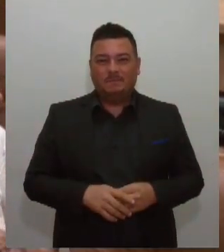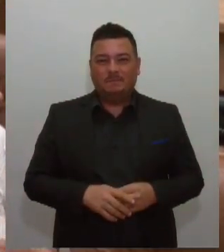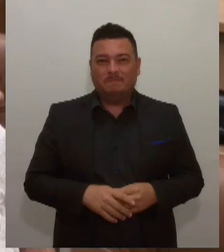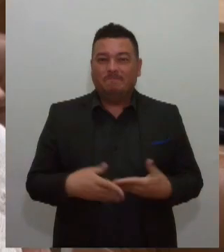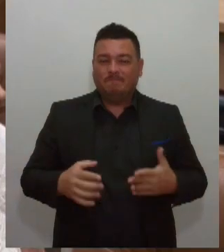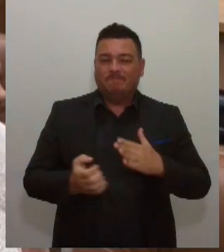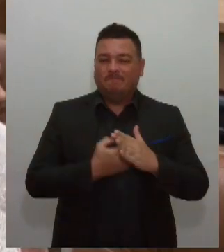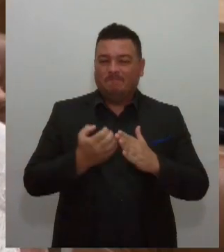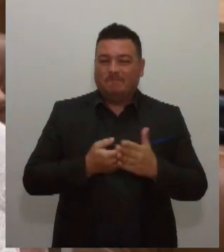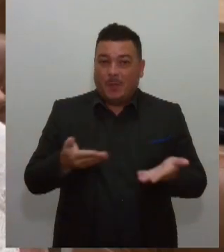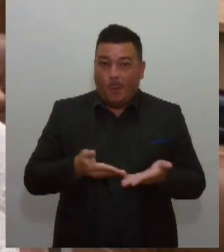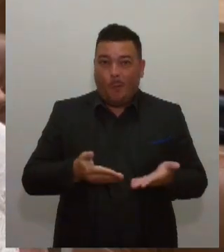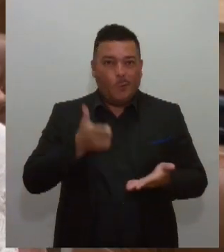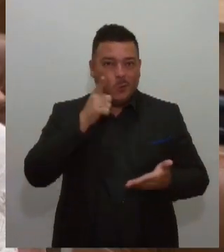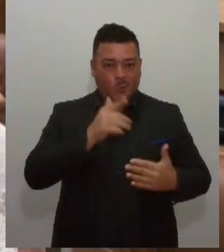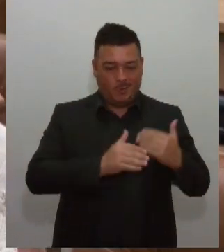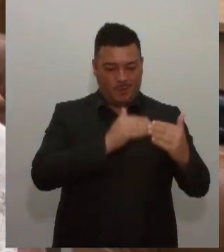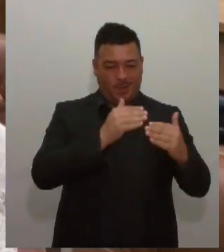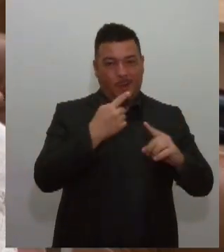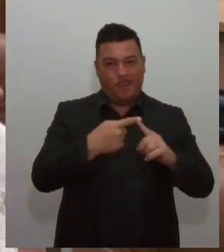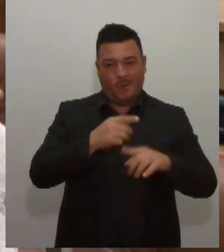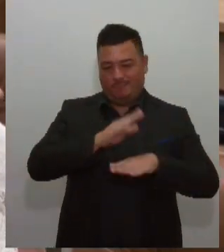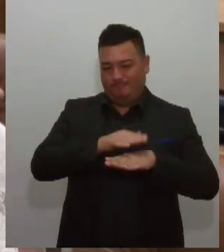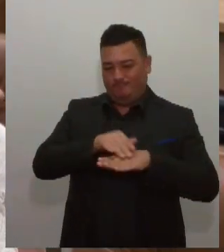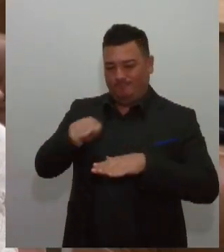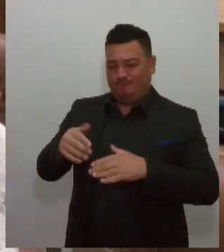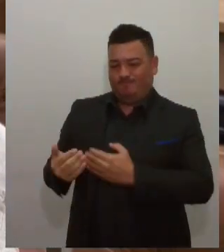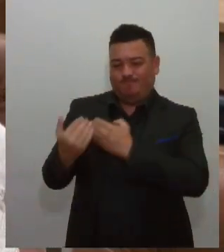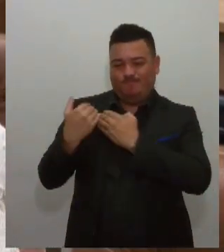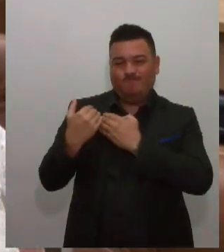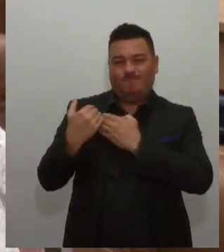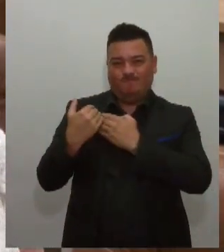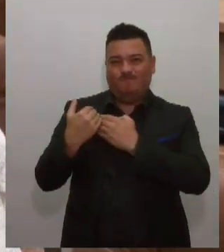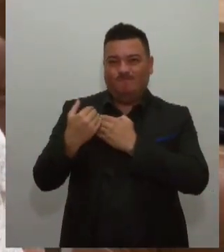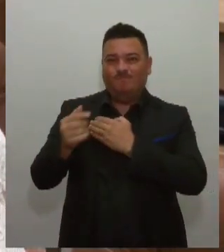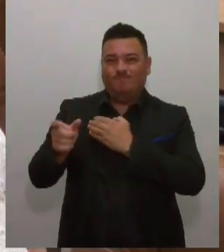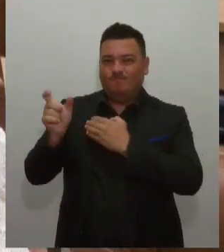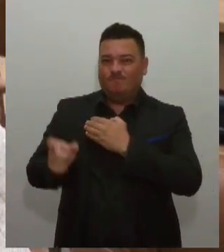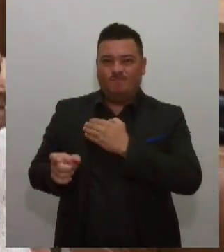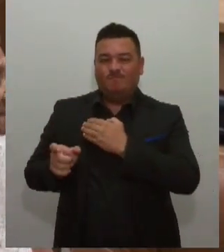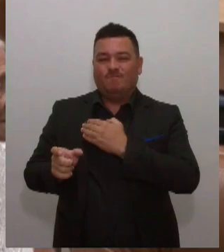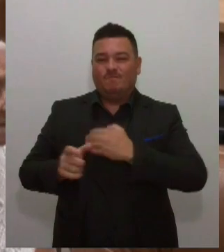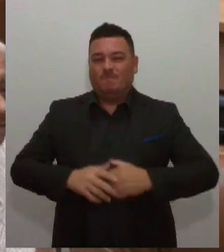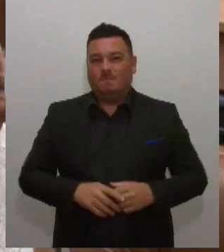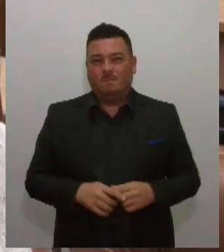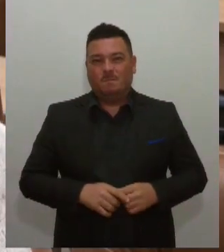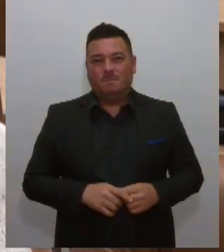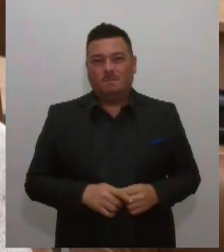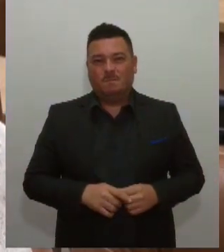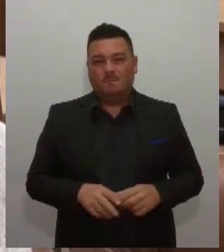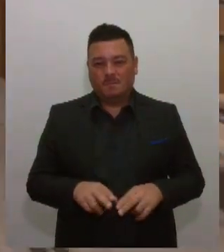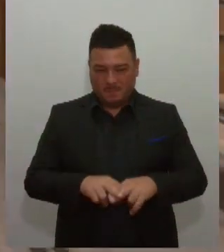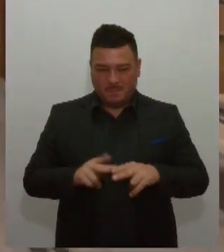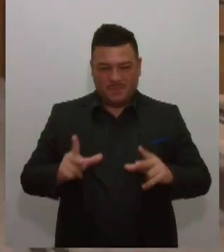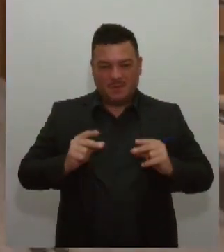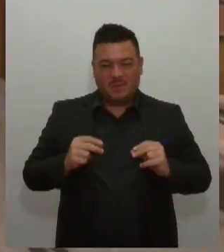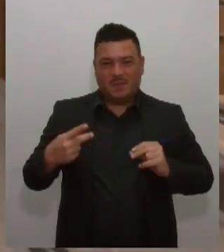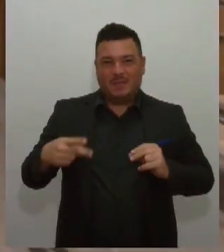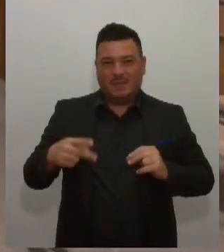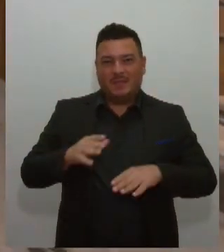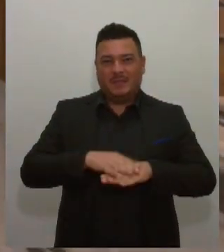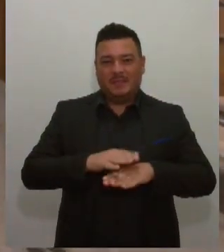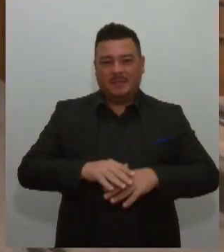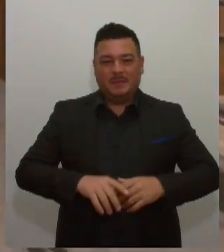hoje, graças a ele. Então, ele tem total mérito e muito merecida a homenagem da LESE para ele. Só